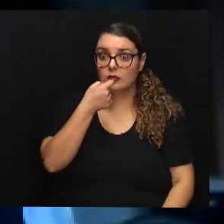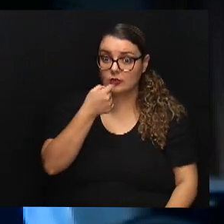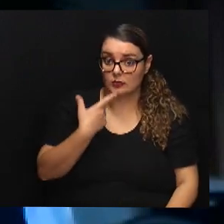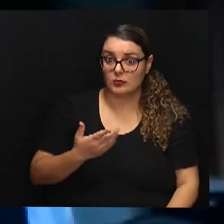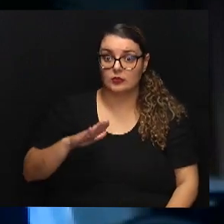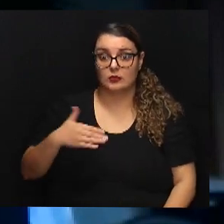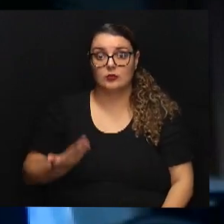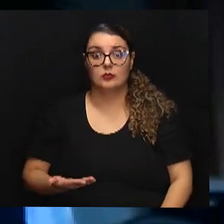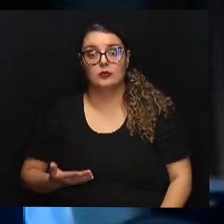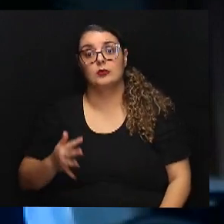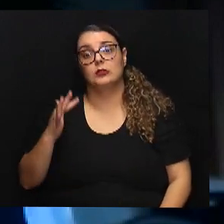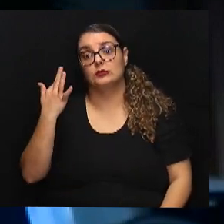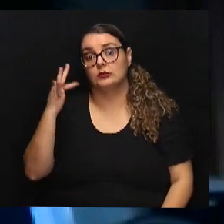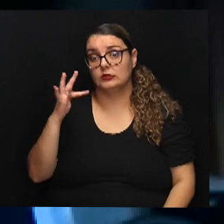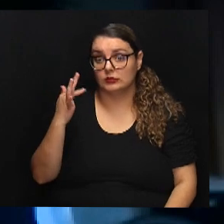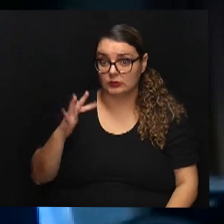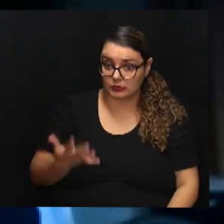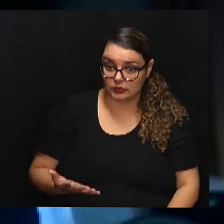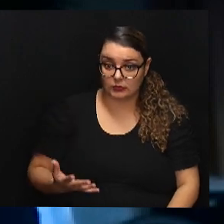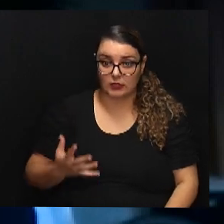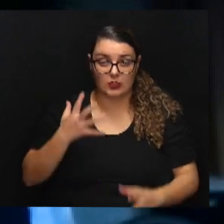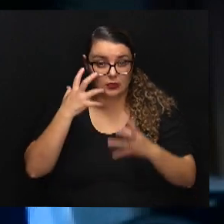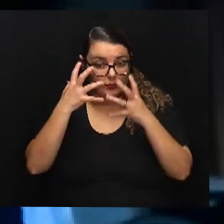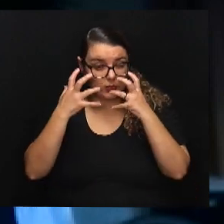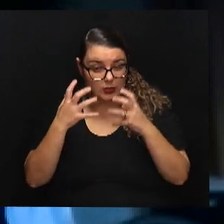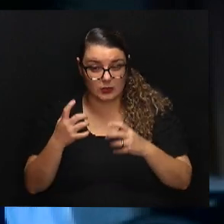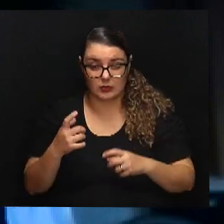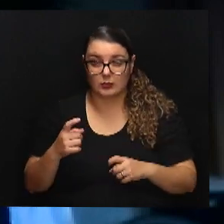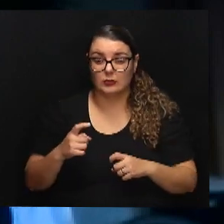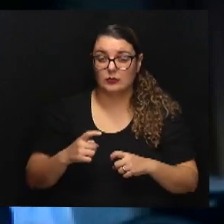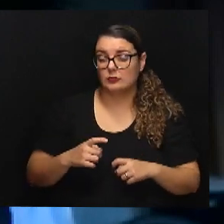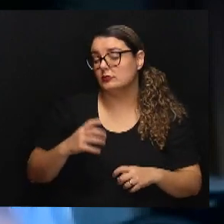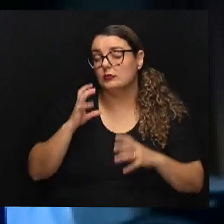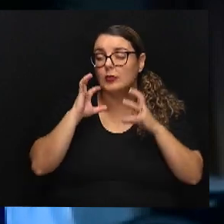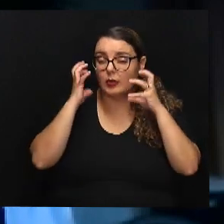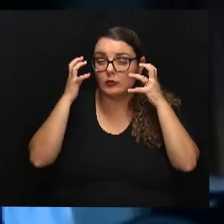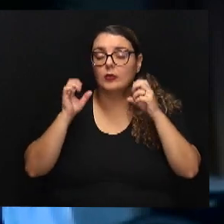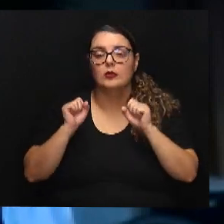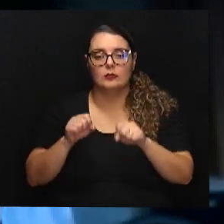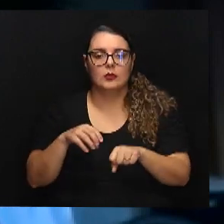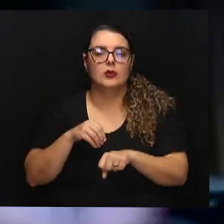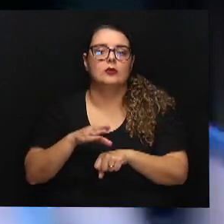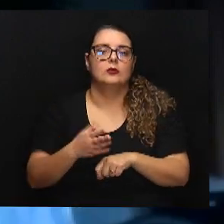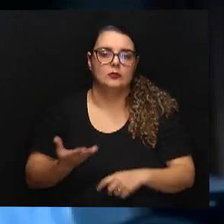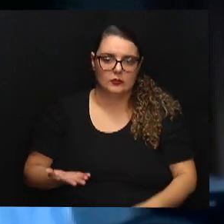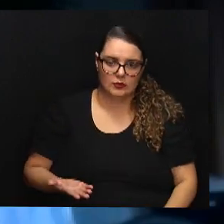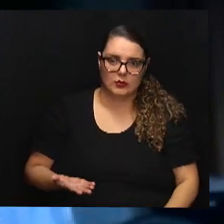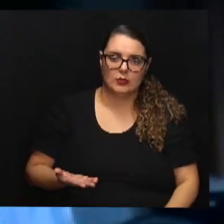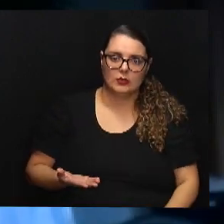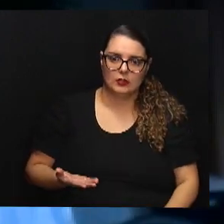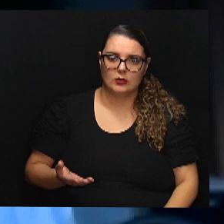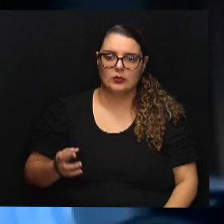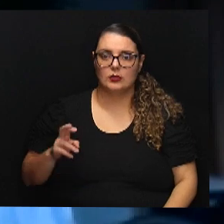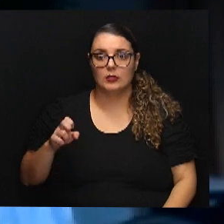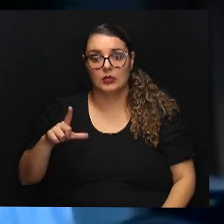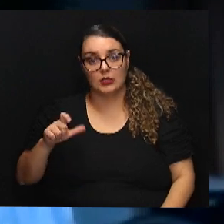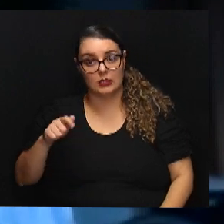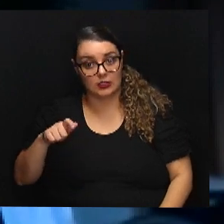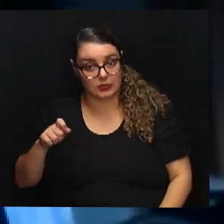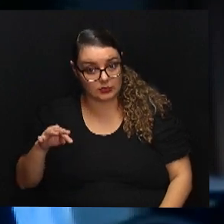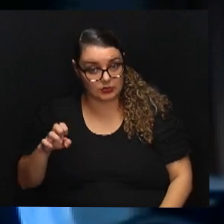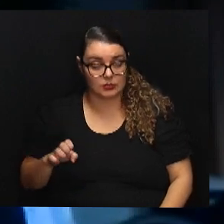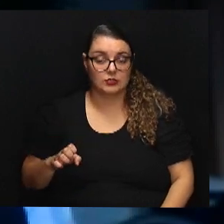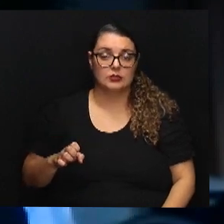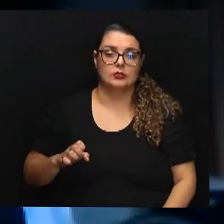os medicamentos, né? Quando o paciente tem muita dor, uma tensão muscular muito pontual, a gente pode estar lançando mão